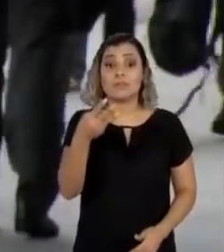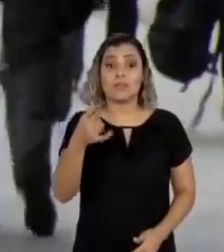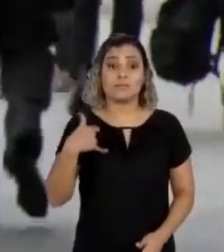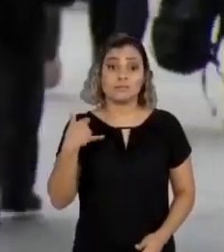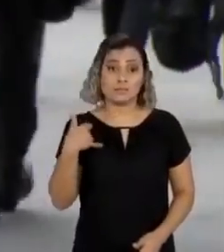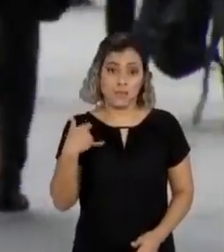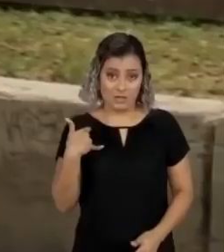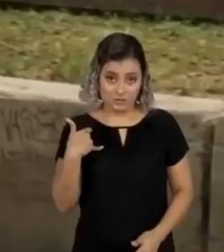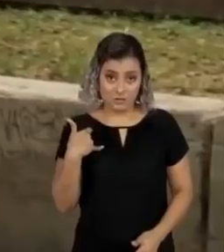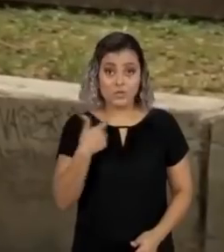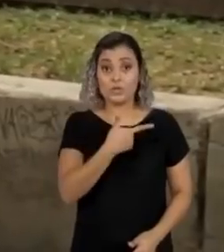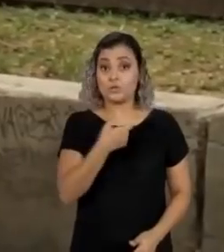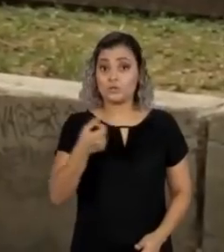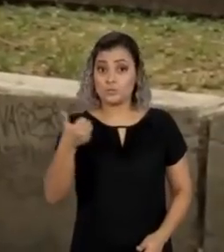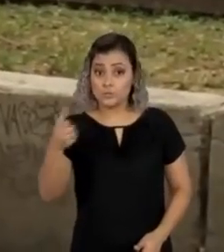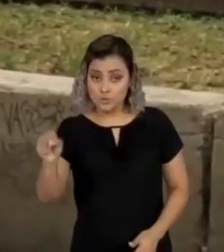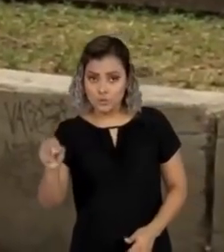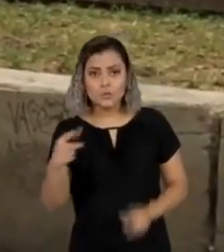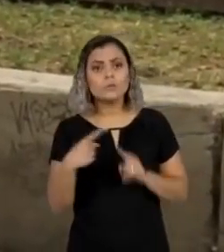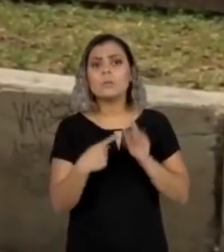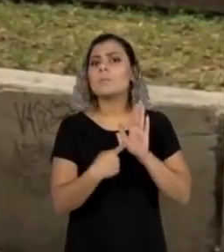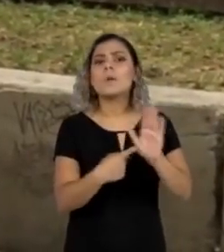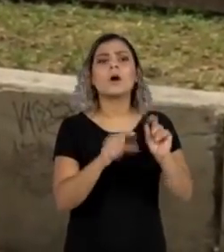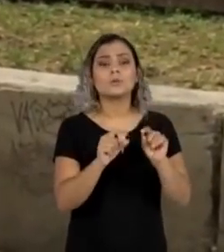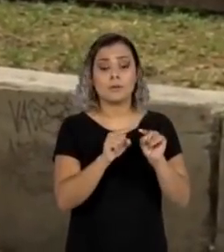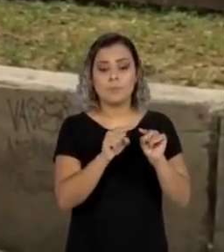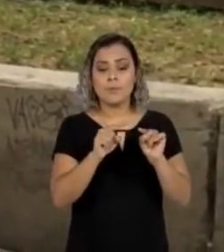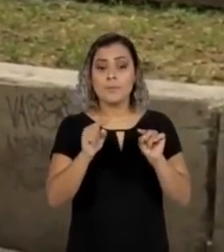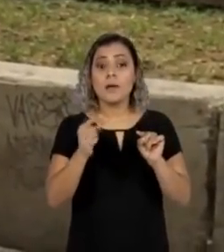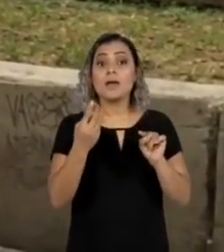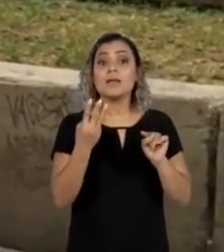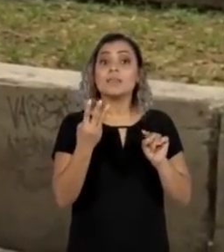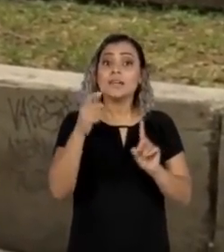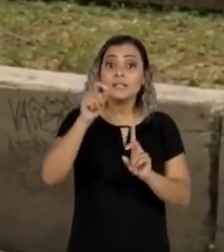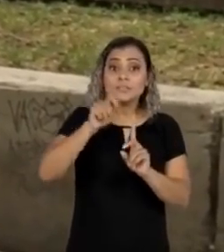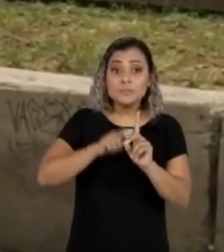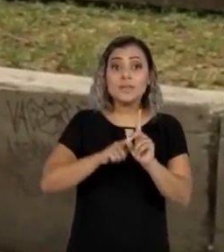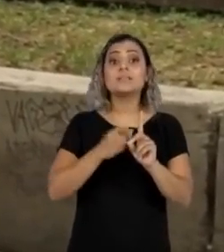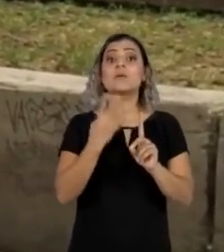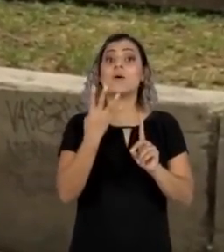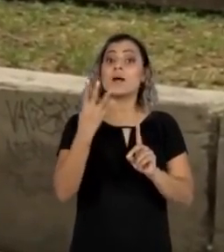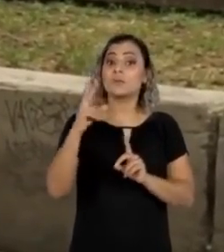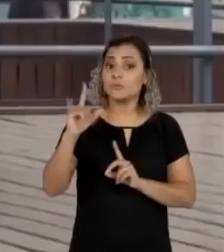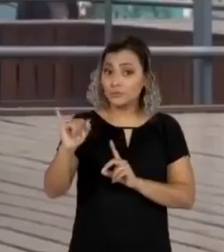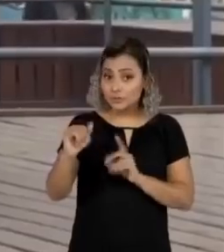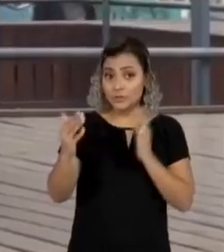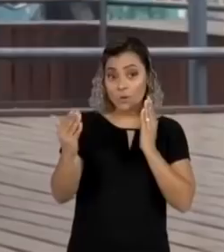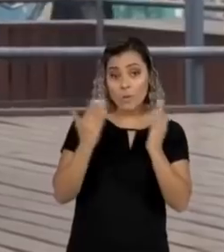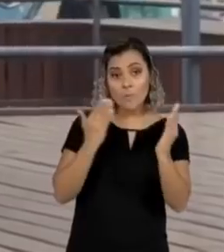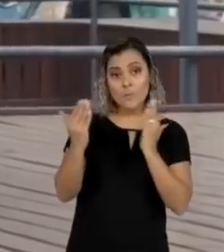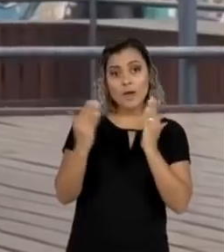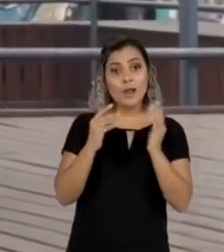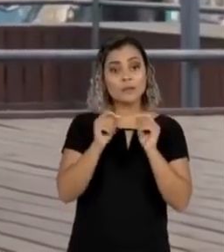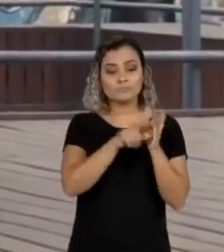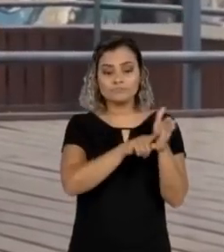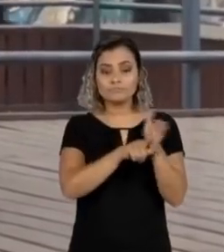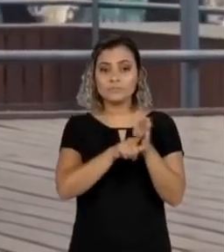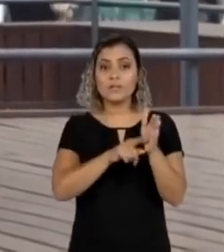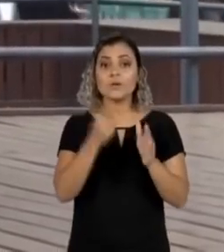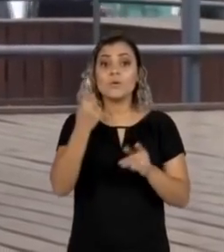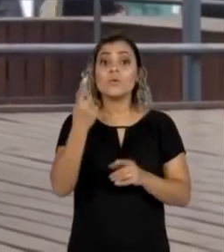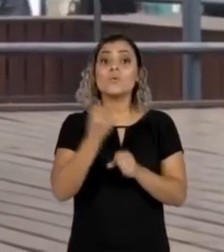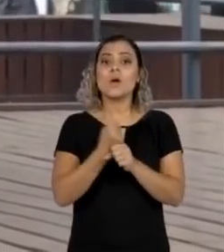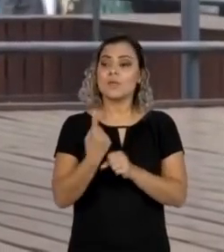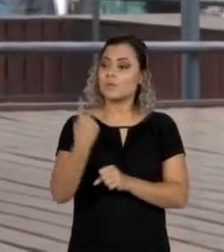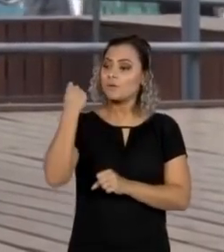em 2018. Isso representa um aumento de 3 meses e 4 dias em relação à projeção feita um ano